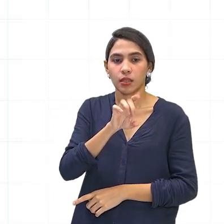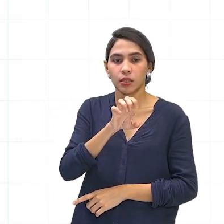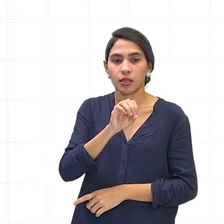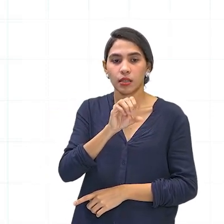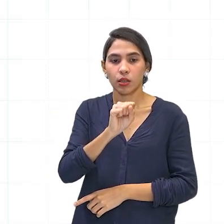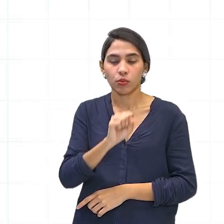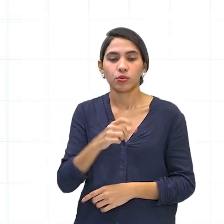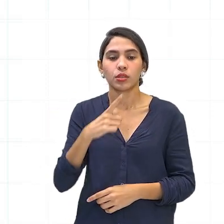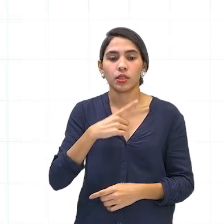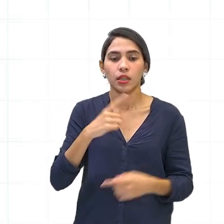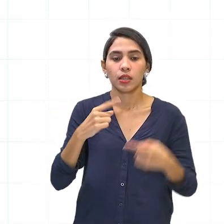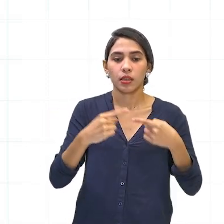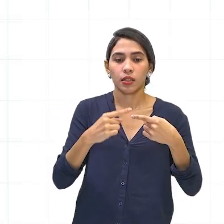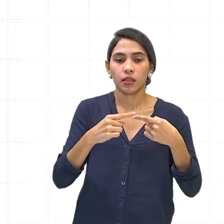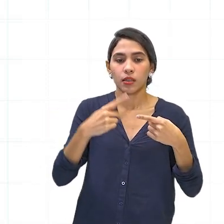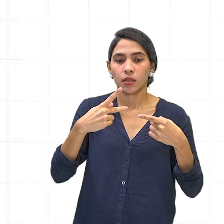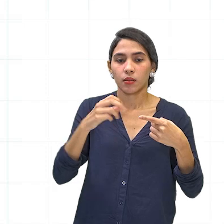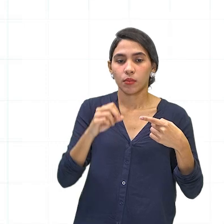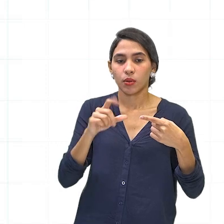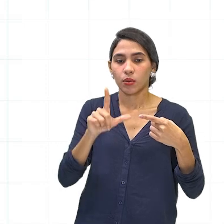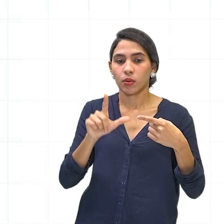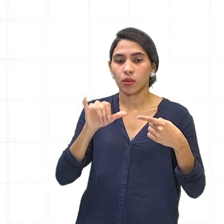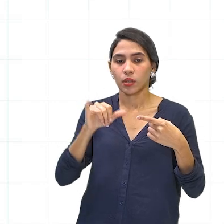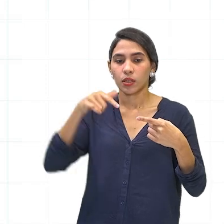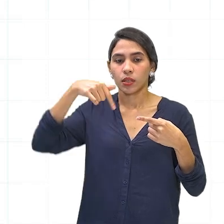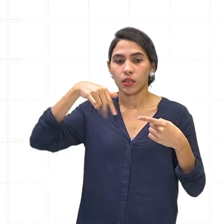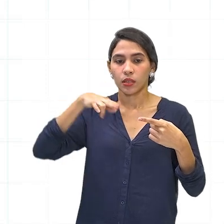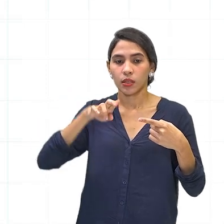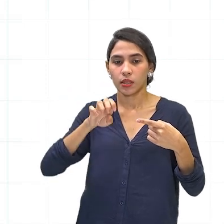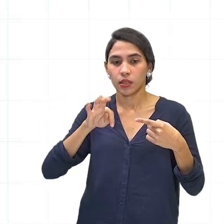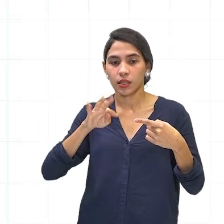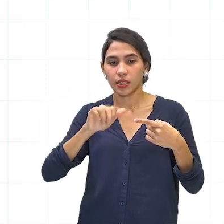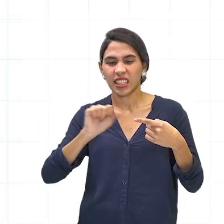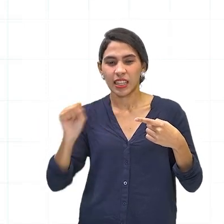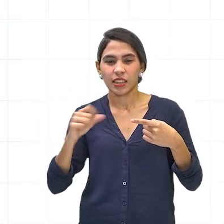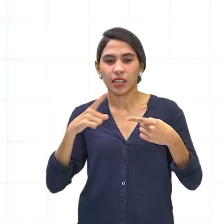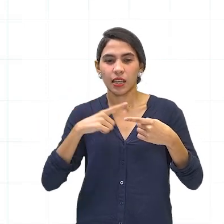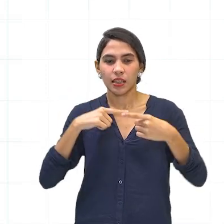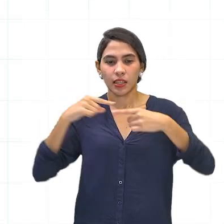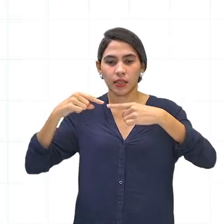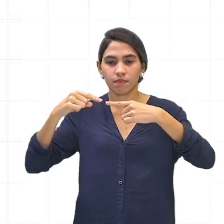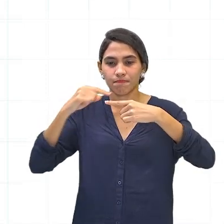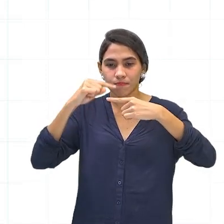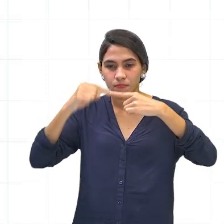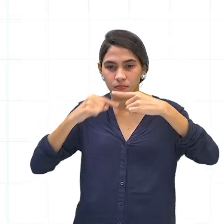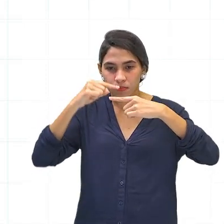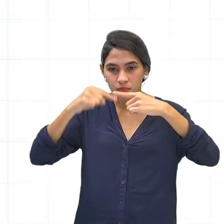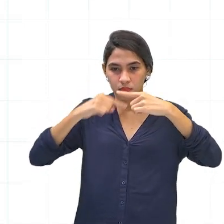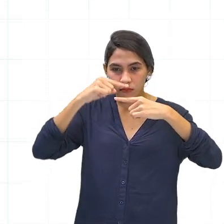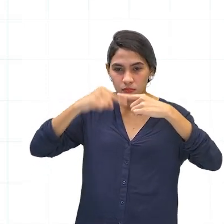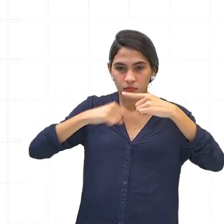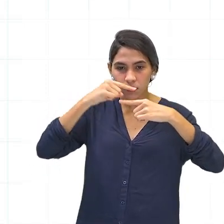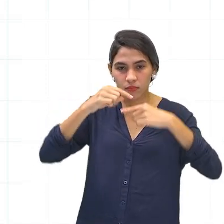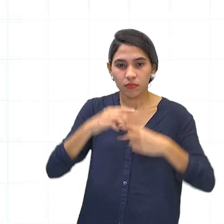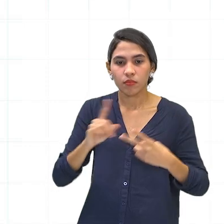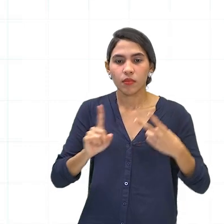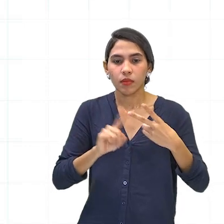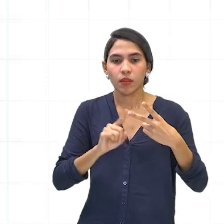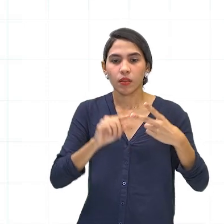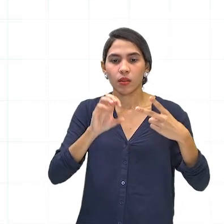de cerdas ali pelo corpo, os oligoquetas, onde nós temos a minhoca, né, que já tem um pouco menos de cerdas, e os